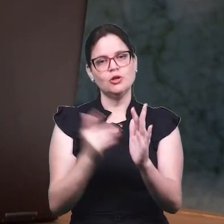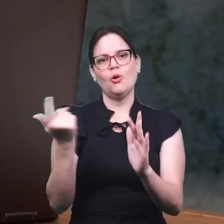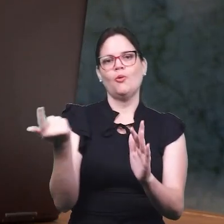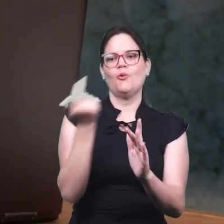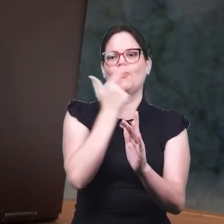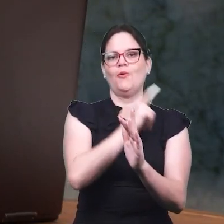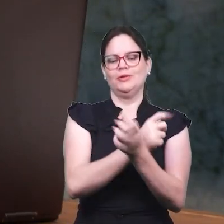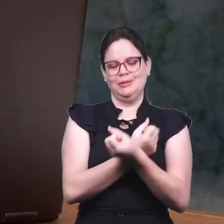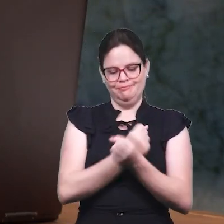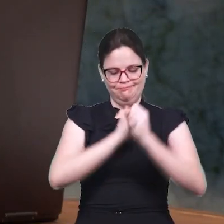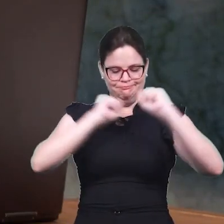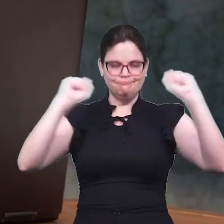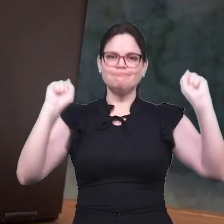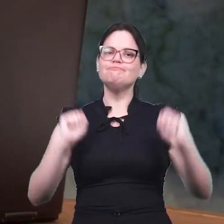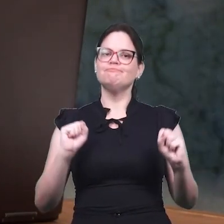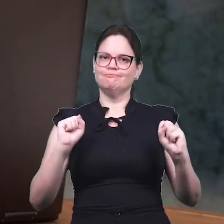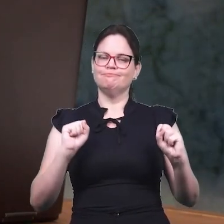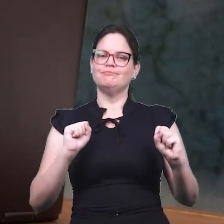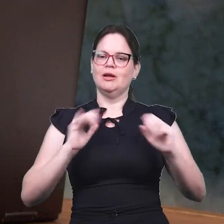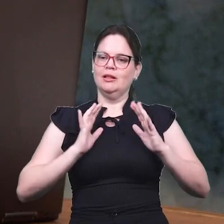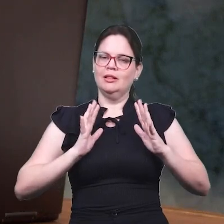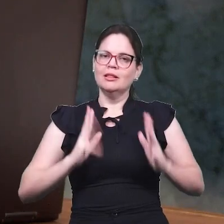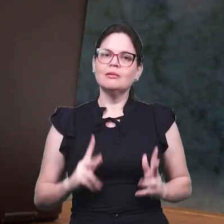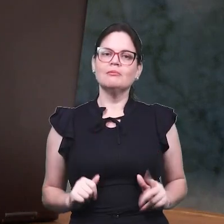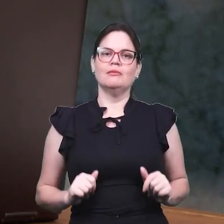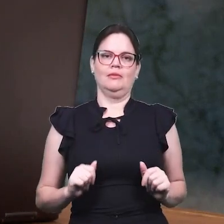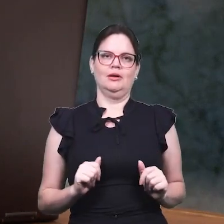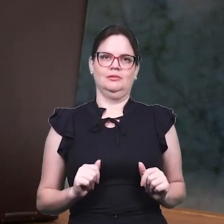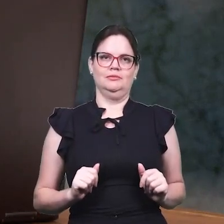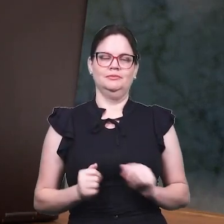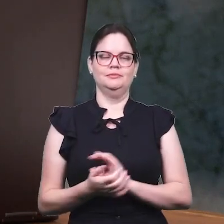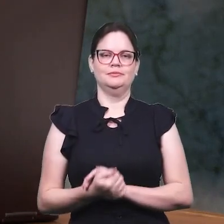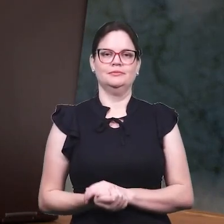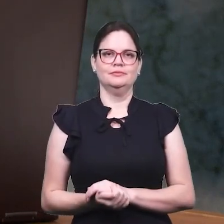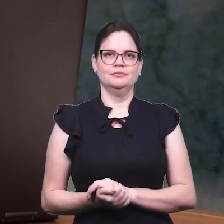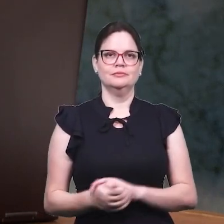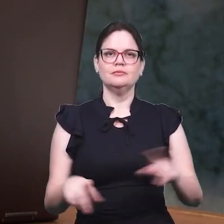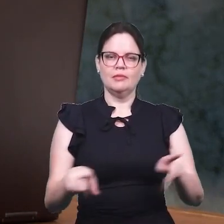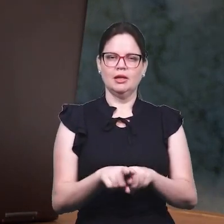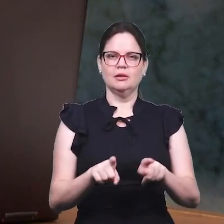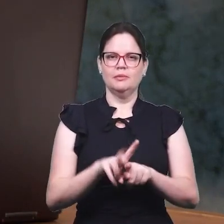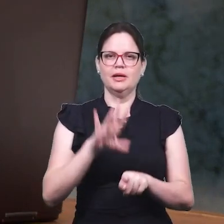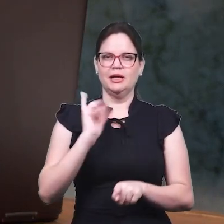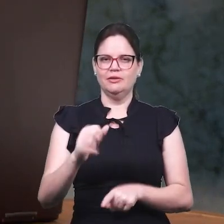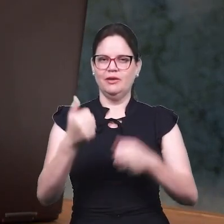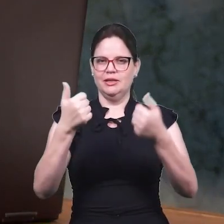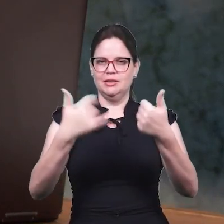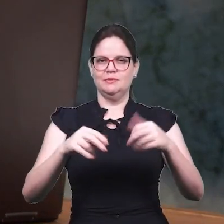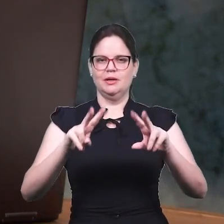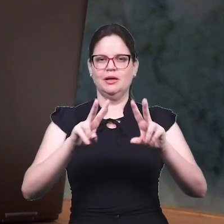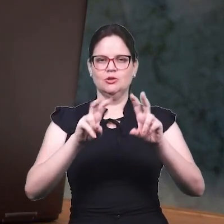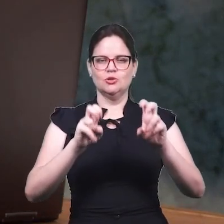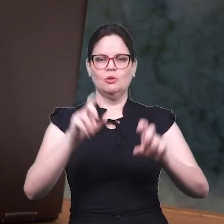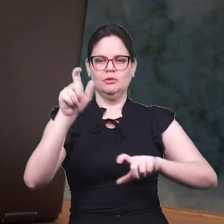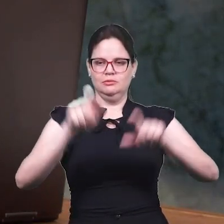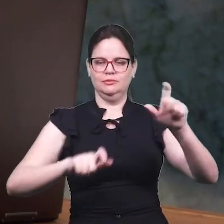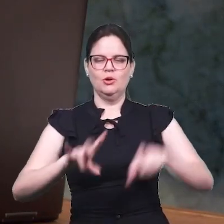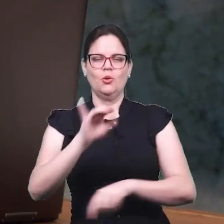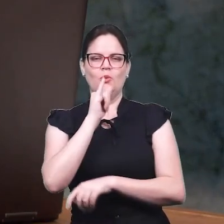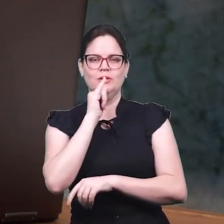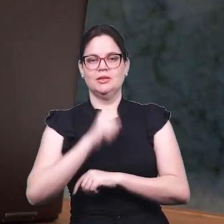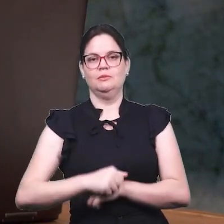seguinte, que ele vai citar alguns personagens, por exemplo, ele diz